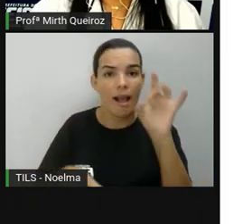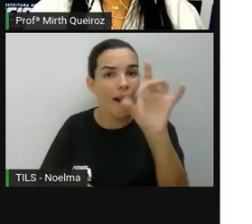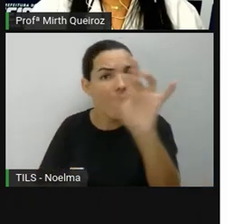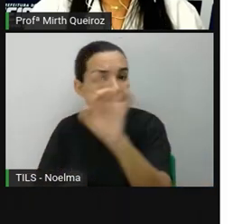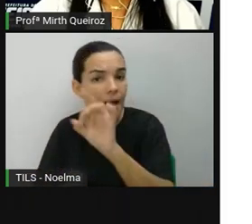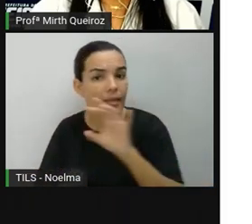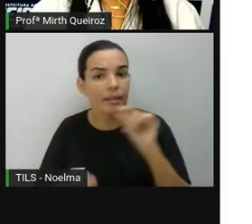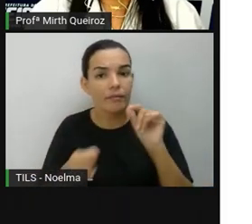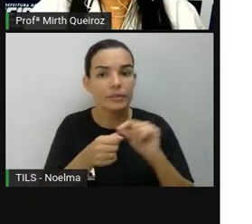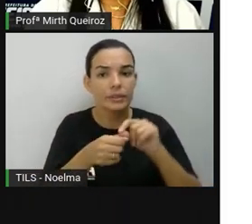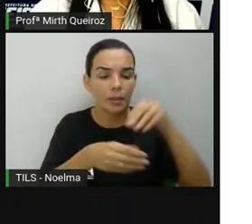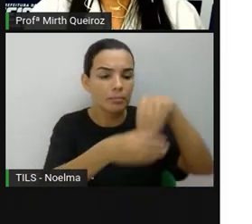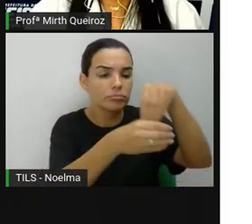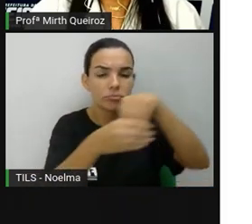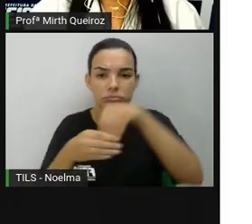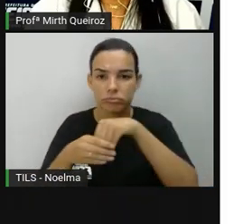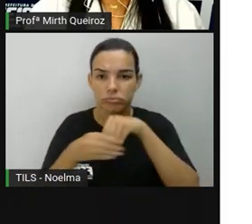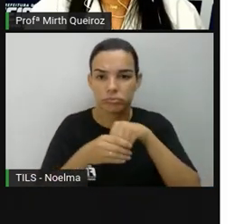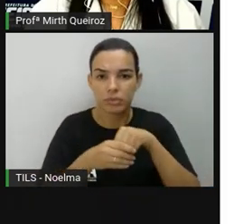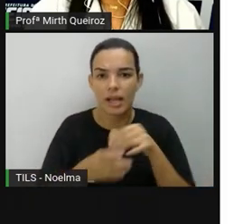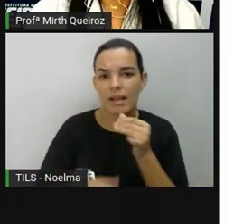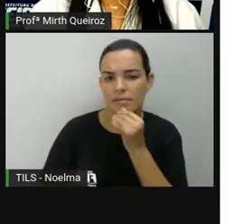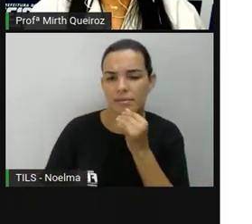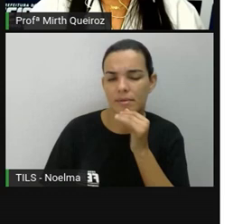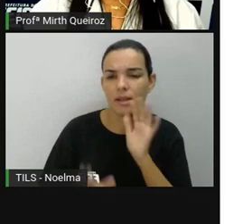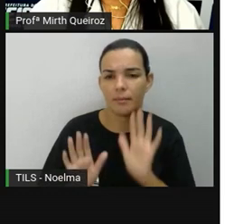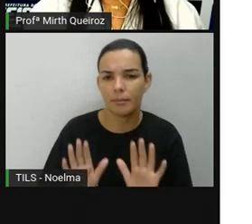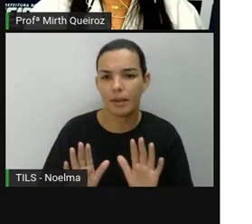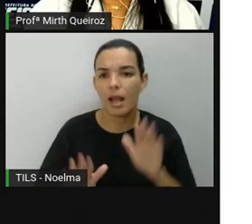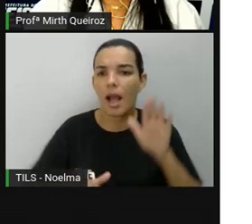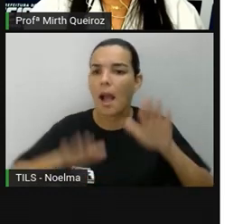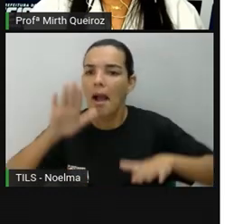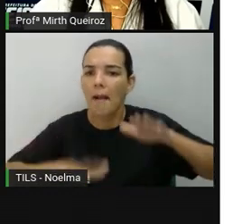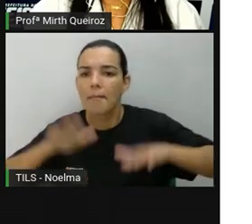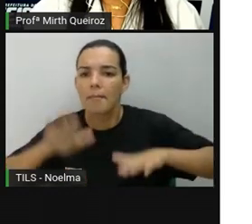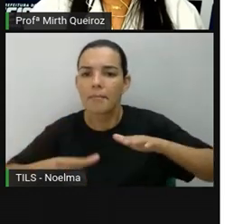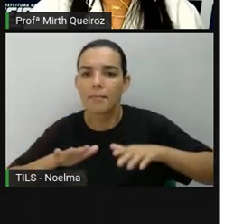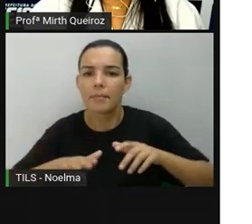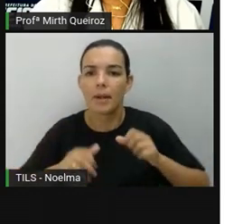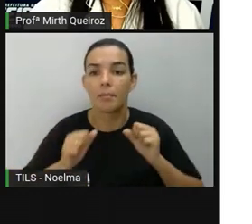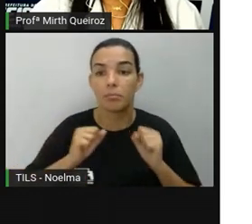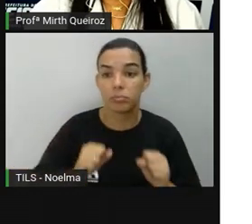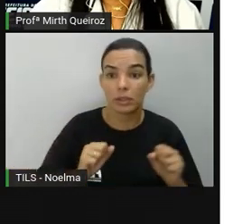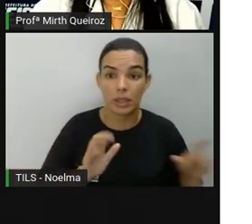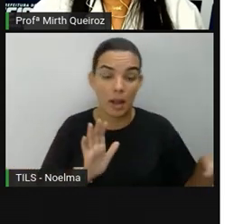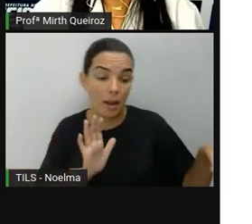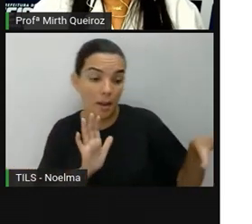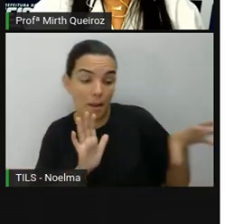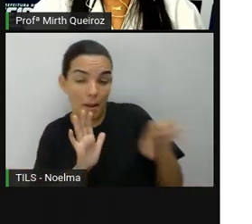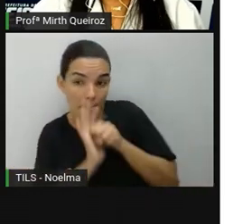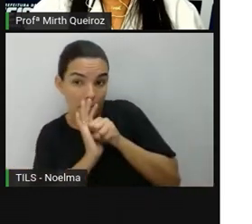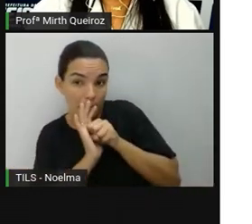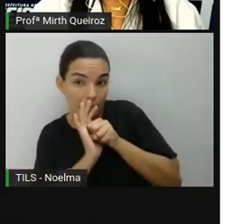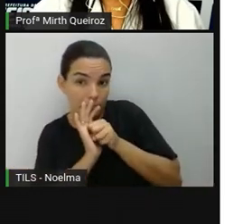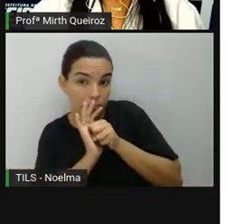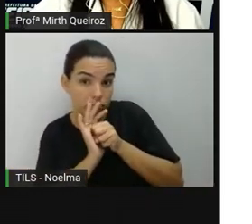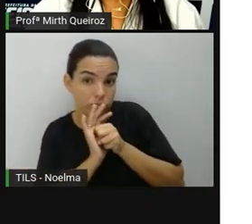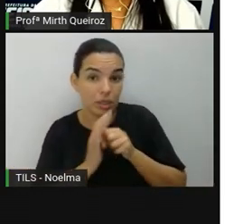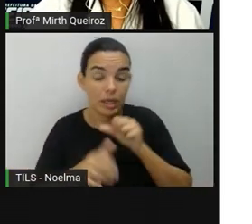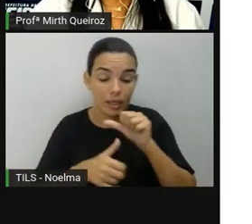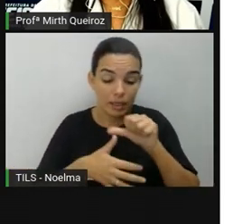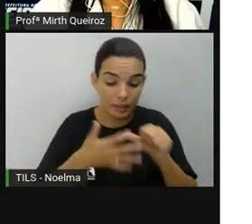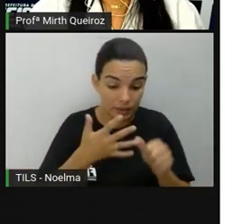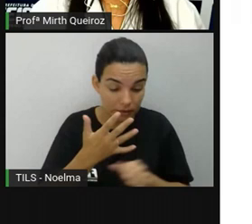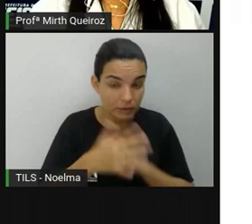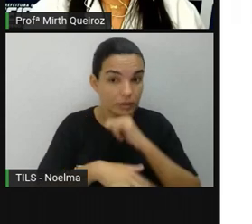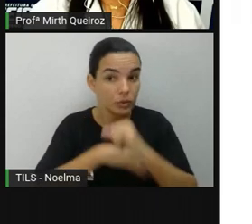aos indivíduos que fazem parte delas. Esses valores dependem não só da apropriação, de como a gente se apropria dessa rede